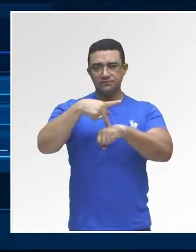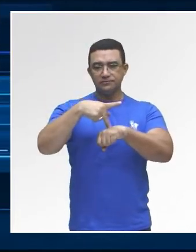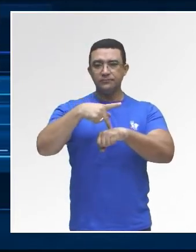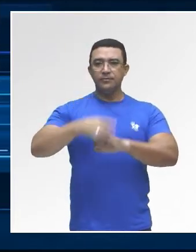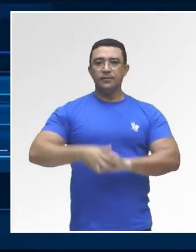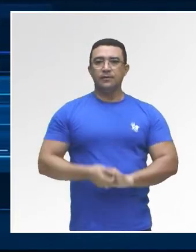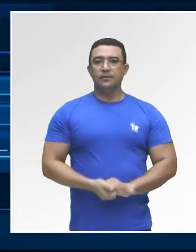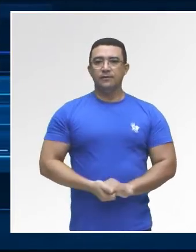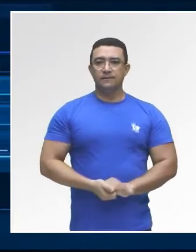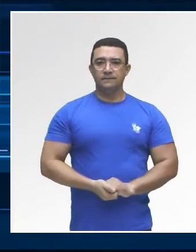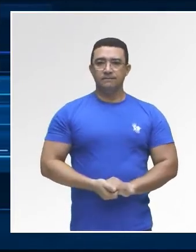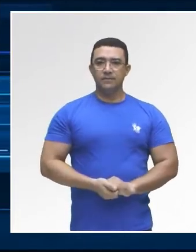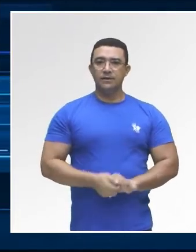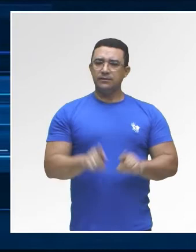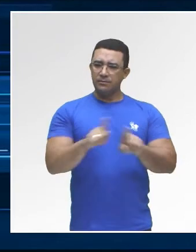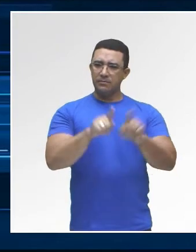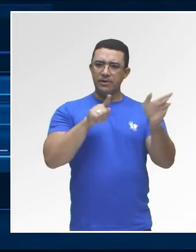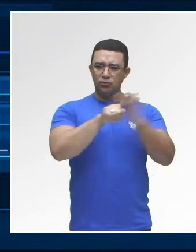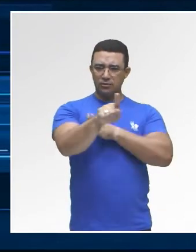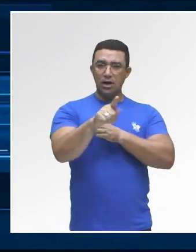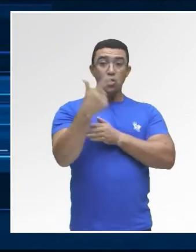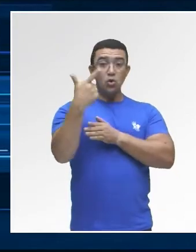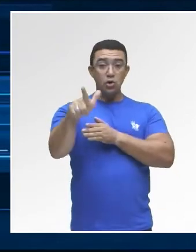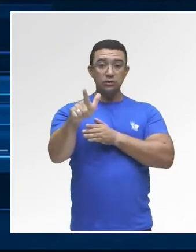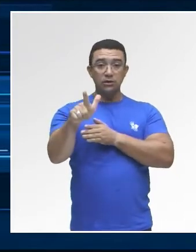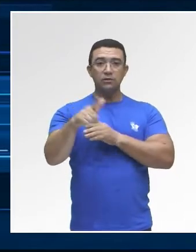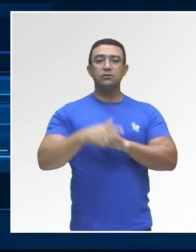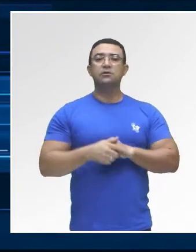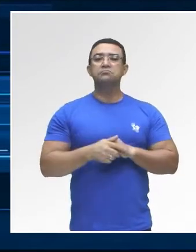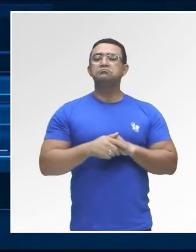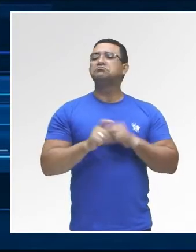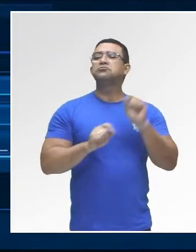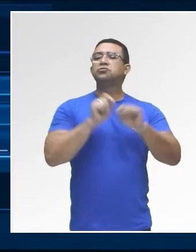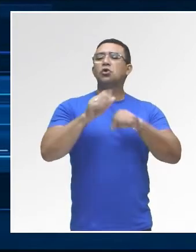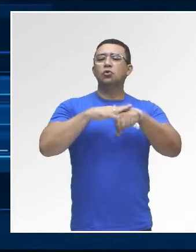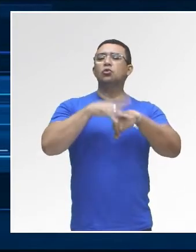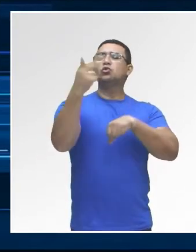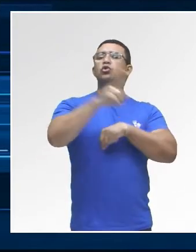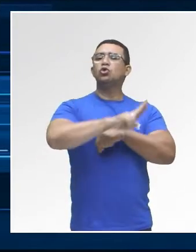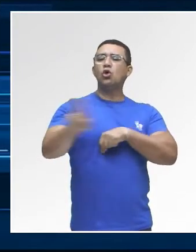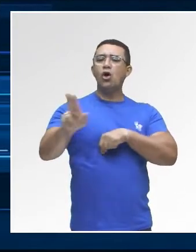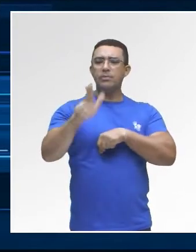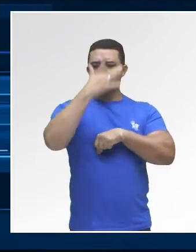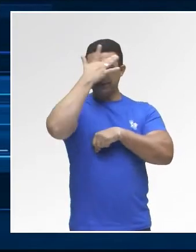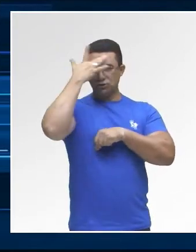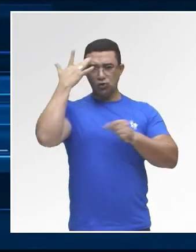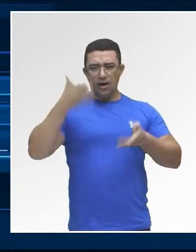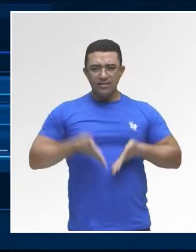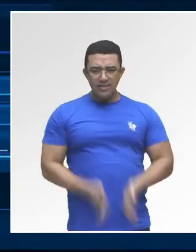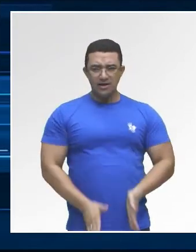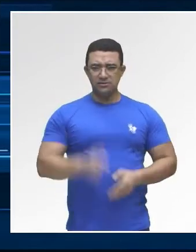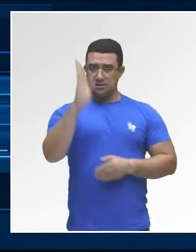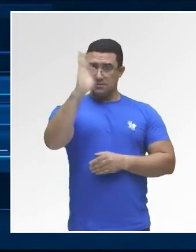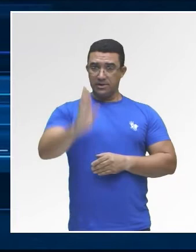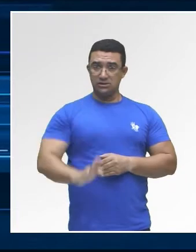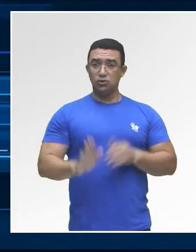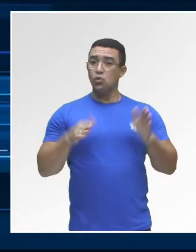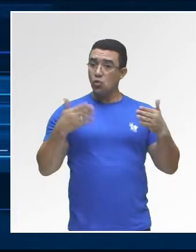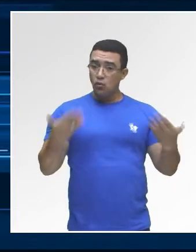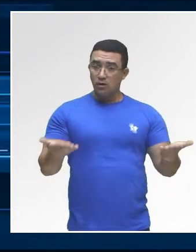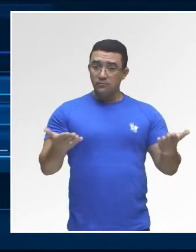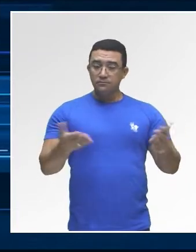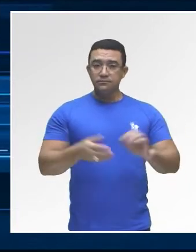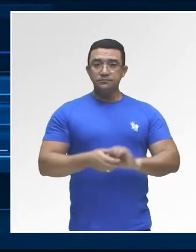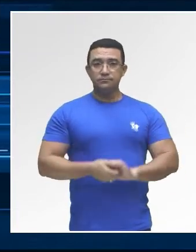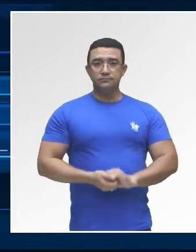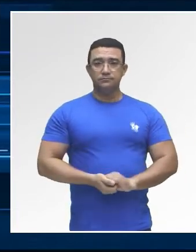Continuando a pergunta, vamos ver a próxima que foi para eles. What's your nationality? Qual é a sua nacionalidade? What's